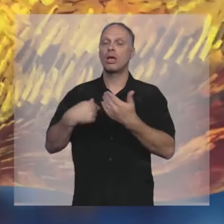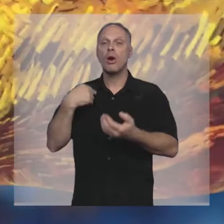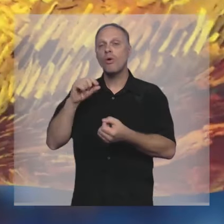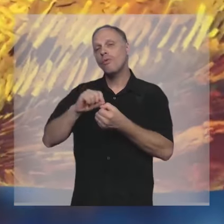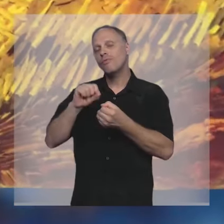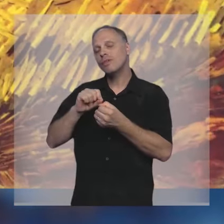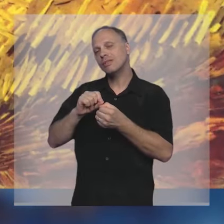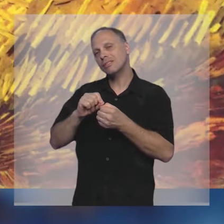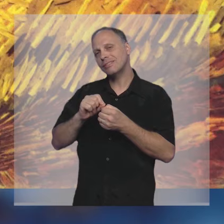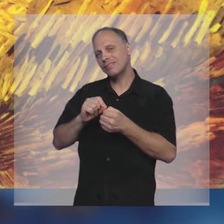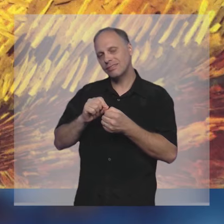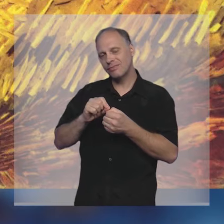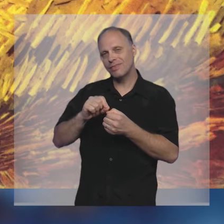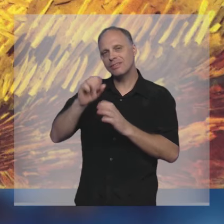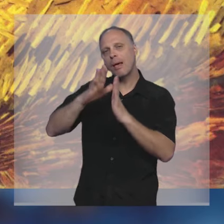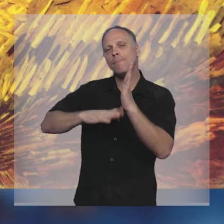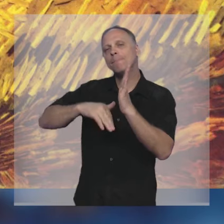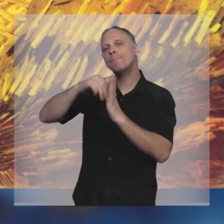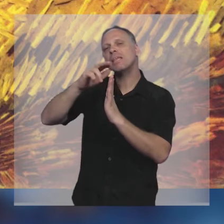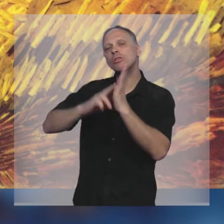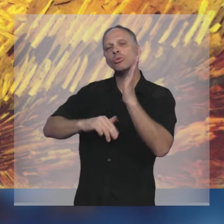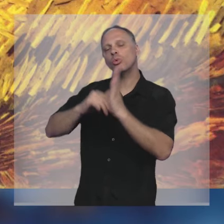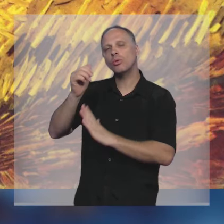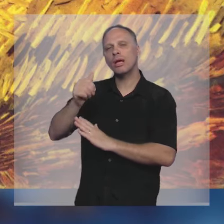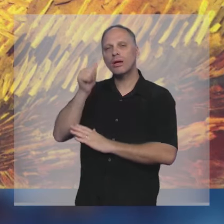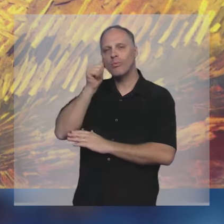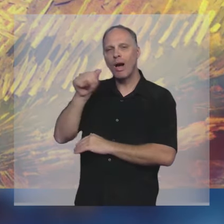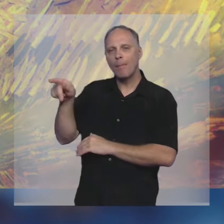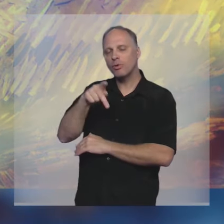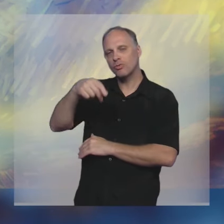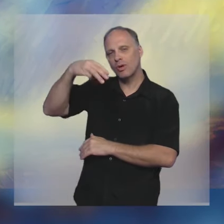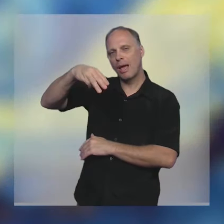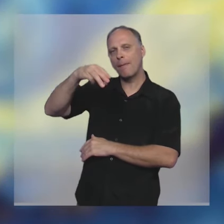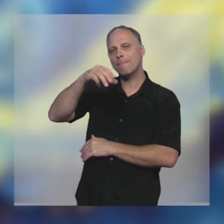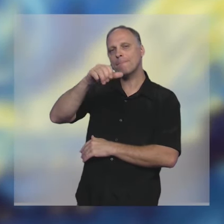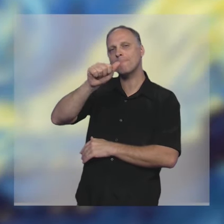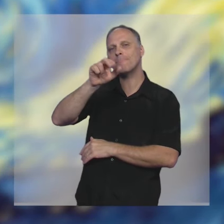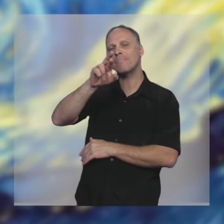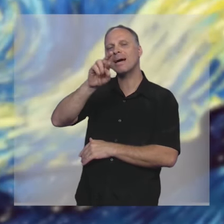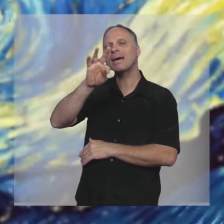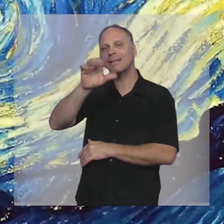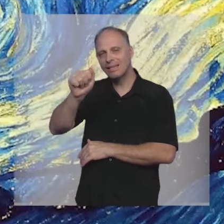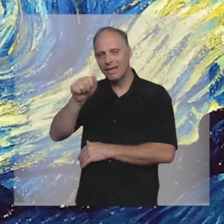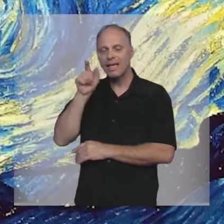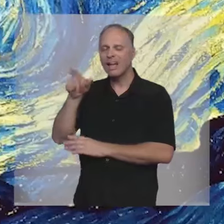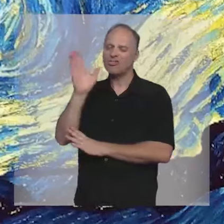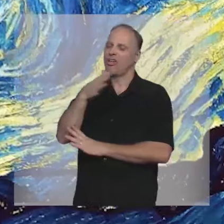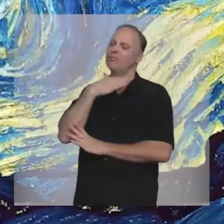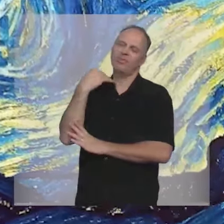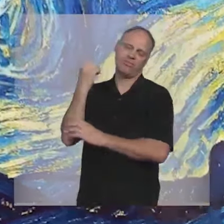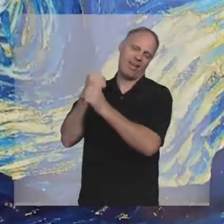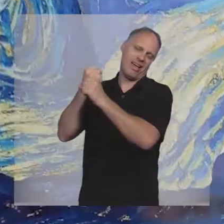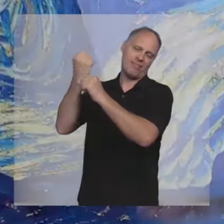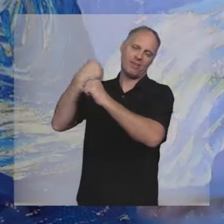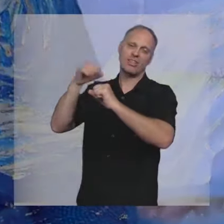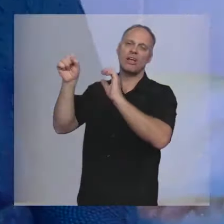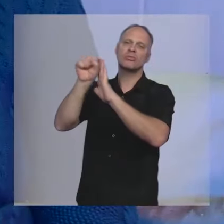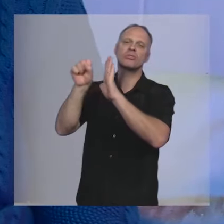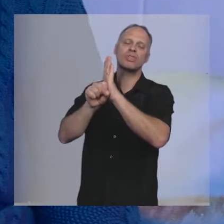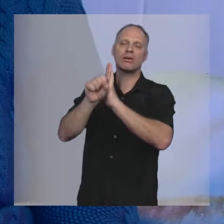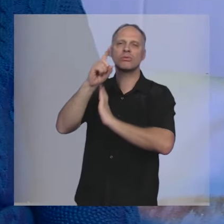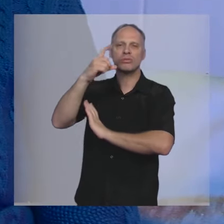eu fui fazer a pintura com uma irmã Helenita. Ela já é falecida há anos, ela é ainda do